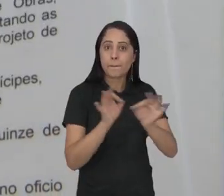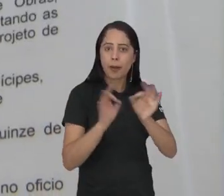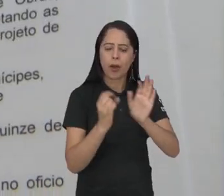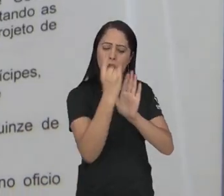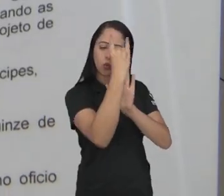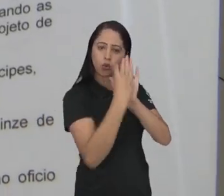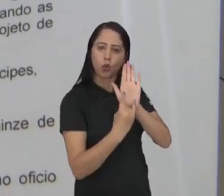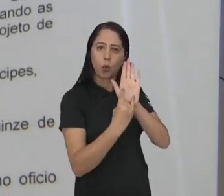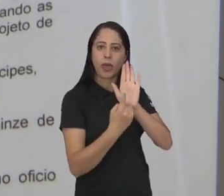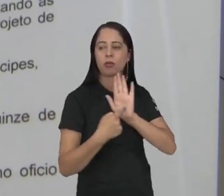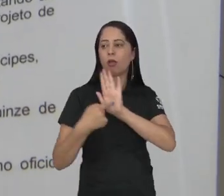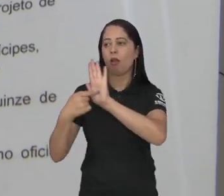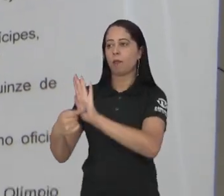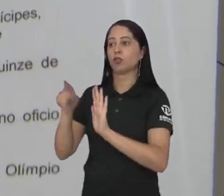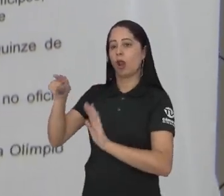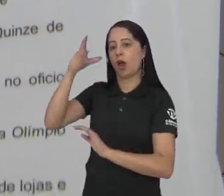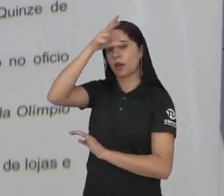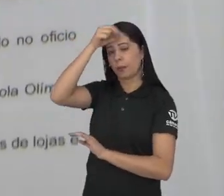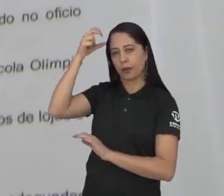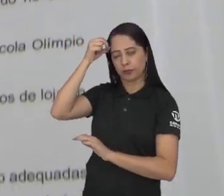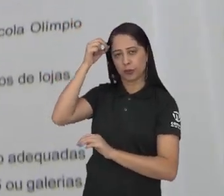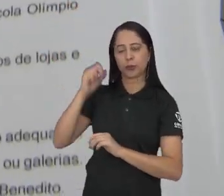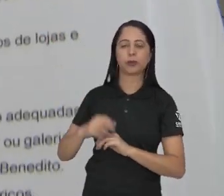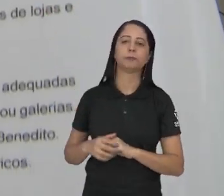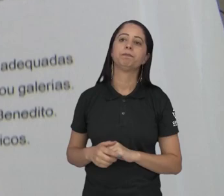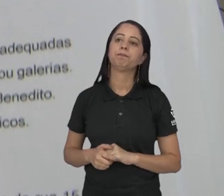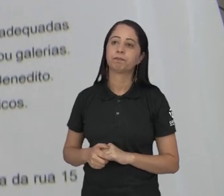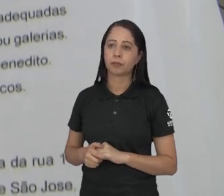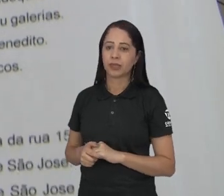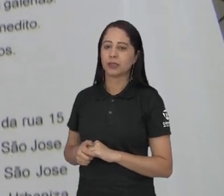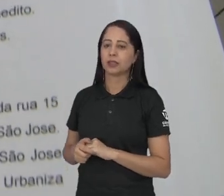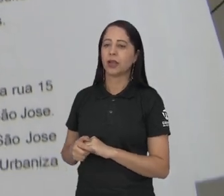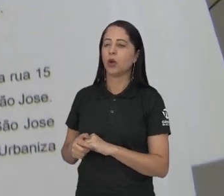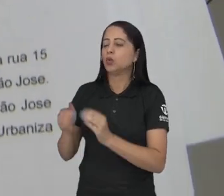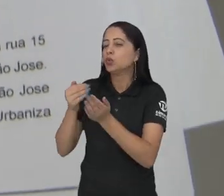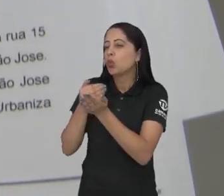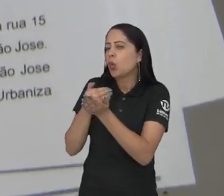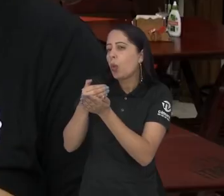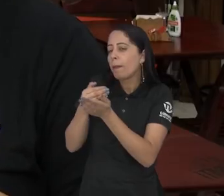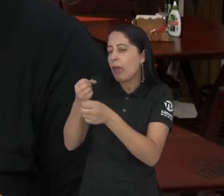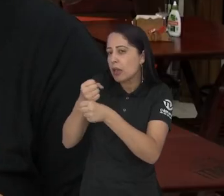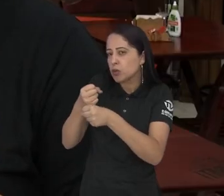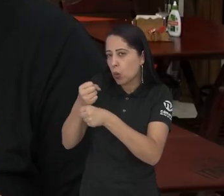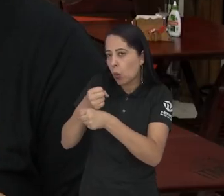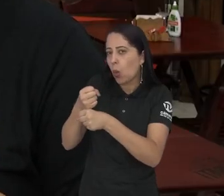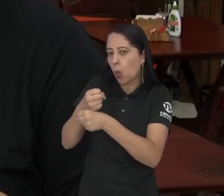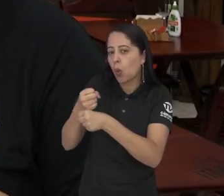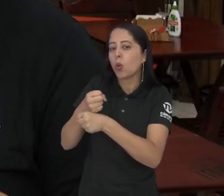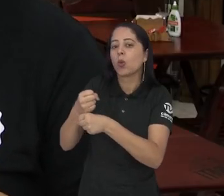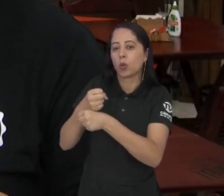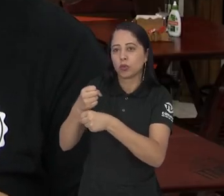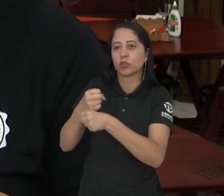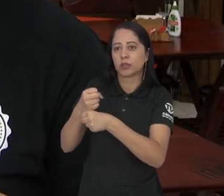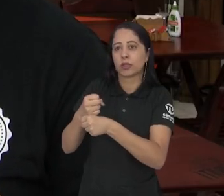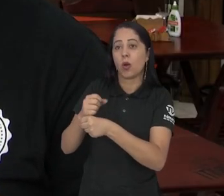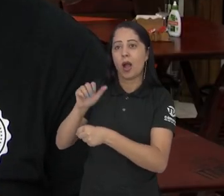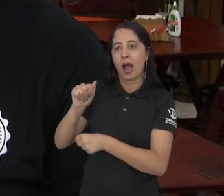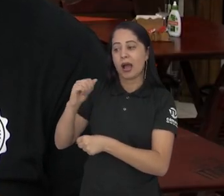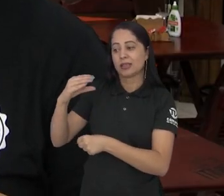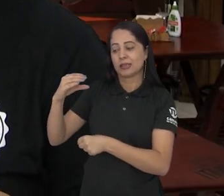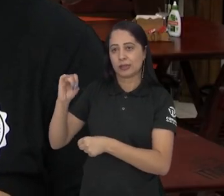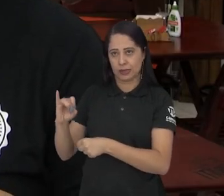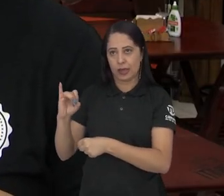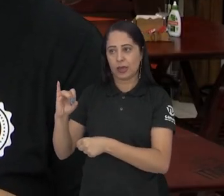apoio de outros Lojistas chegaram a fazer um requerimento que foi encaminhado a Prefeitura de início da obra a gente teve contato diretamente